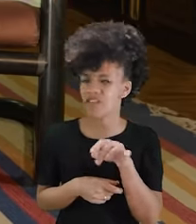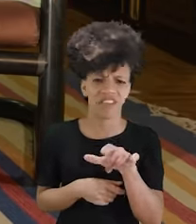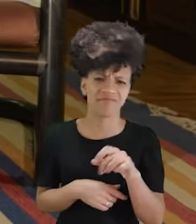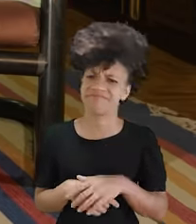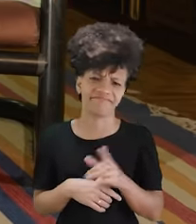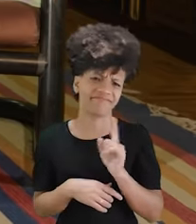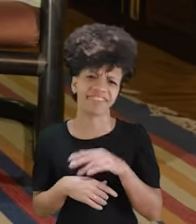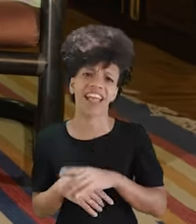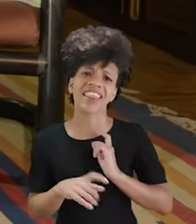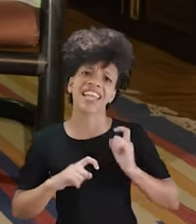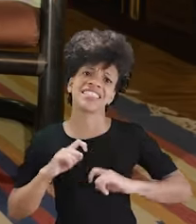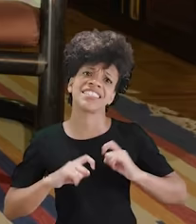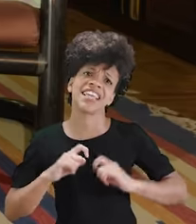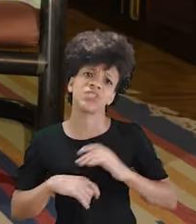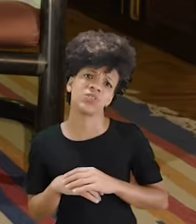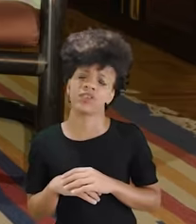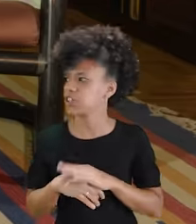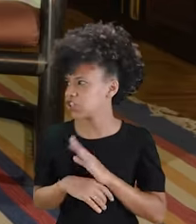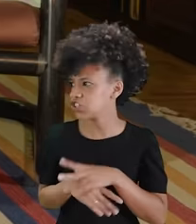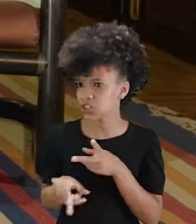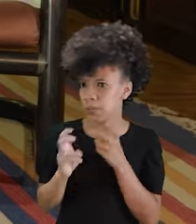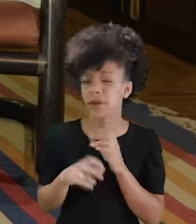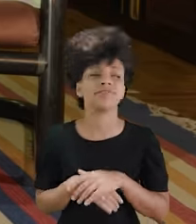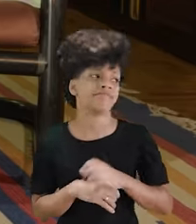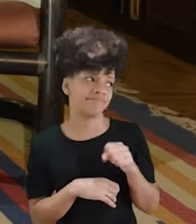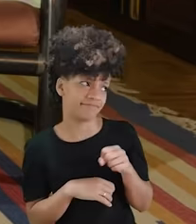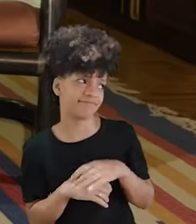não seja tem gente faz sexo